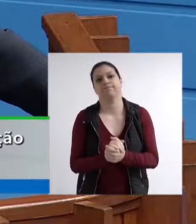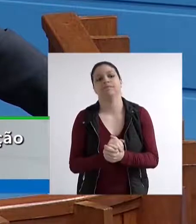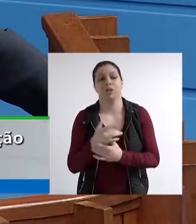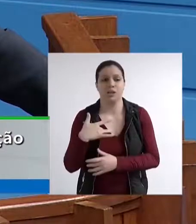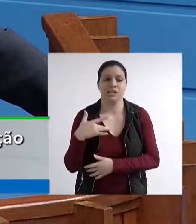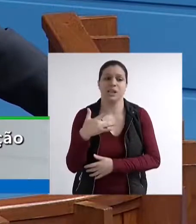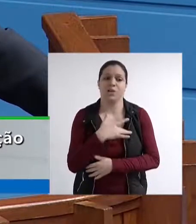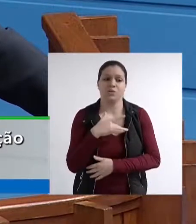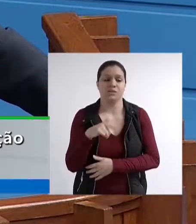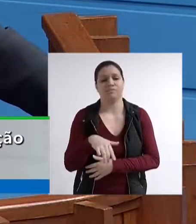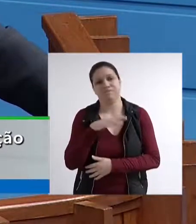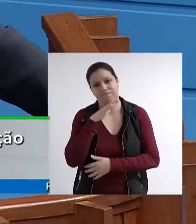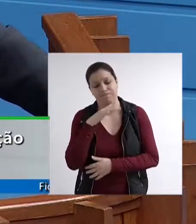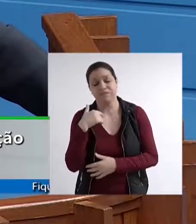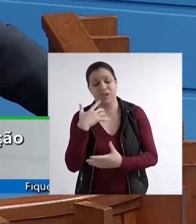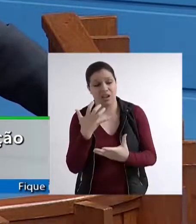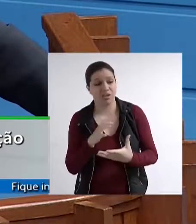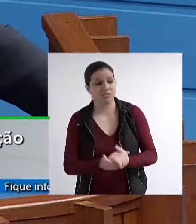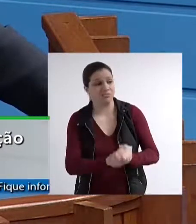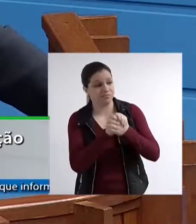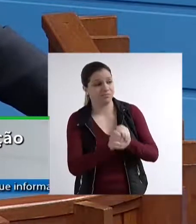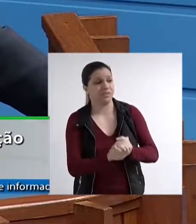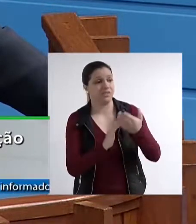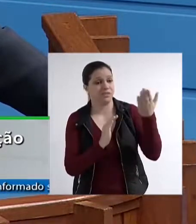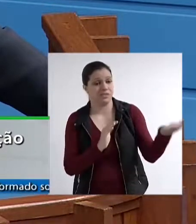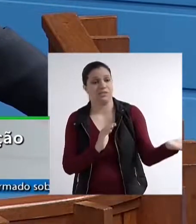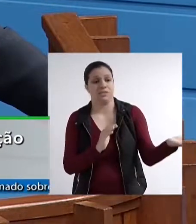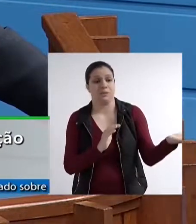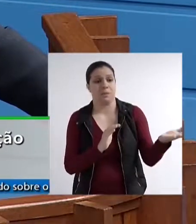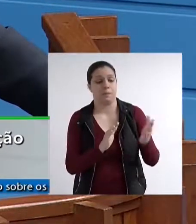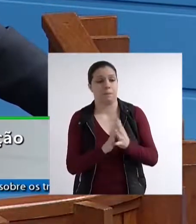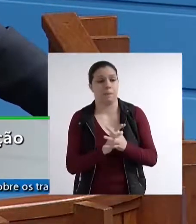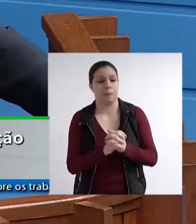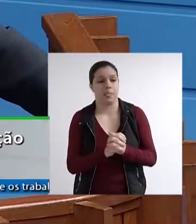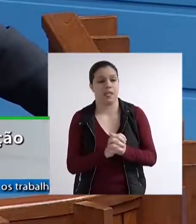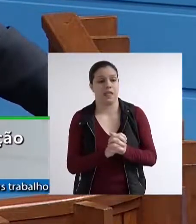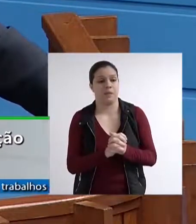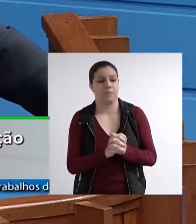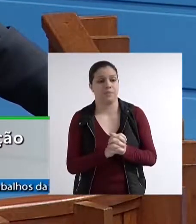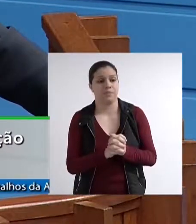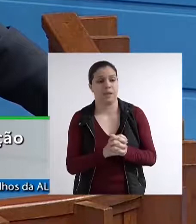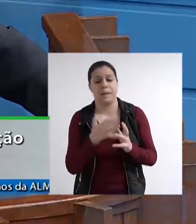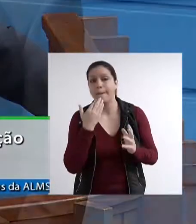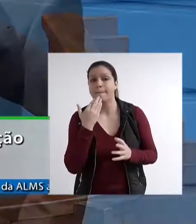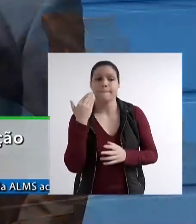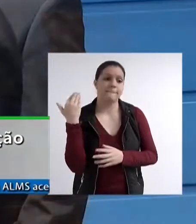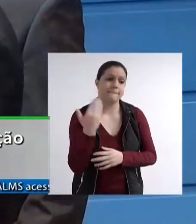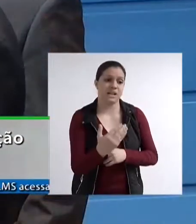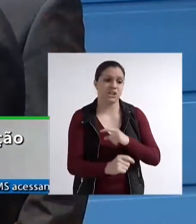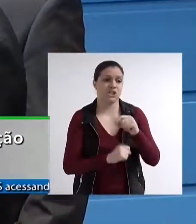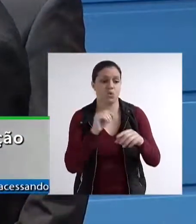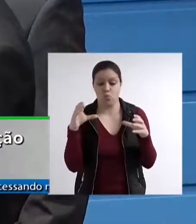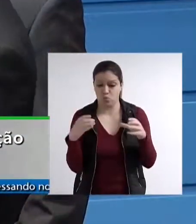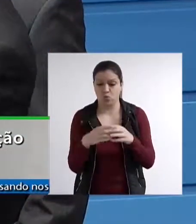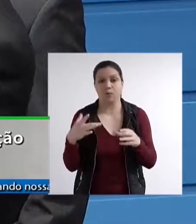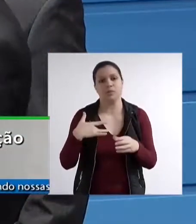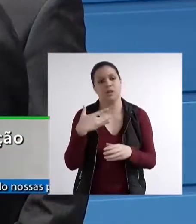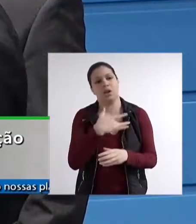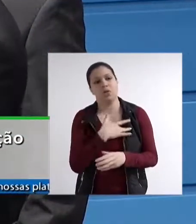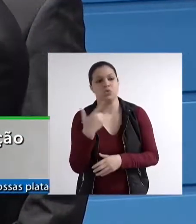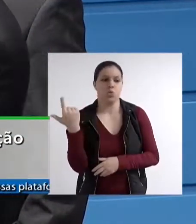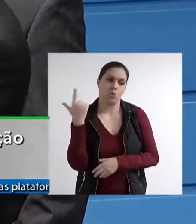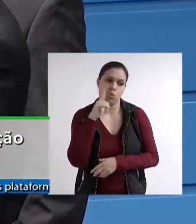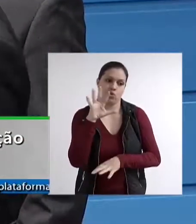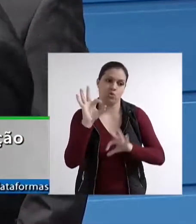infelizmente. Quero cumprimentar a Vossa Excelência e inquirir, né, convocar, pedir para a Comissão de Saúde que possa